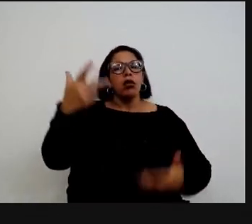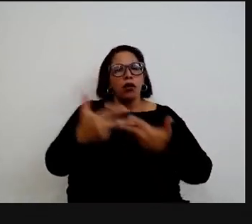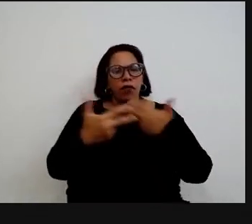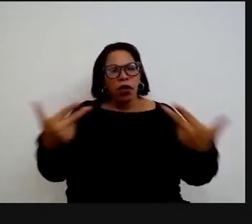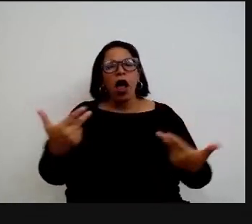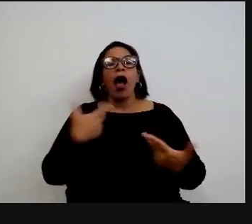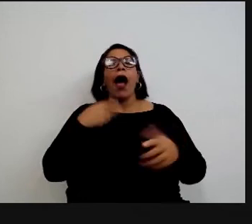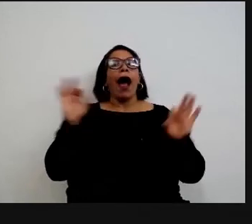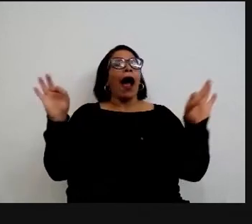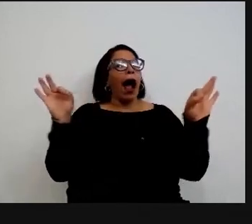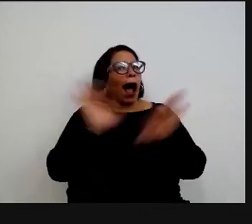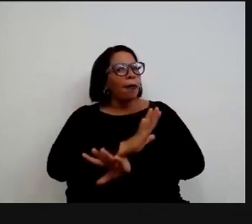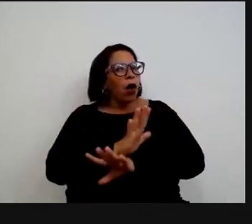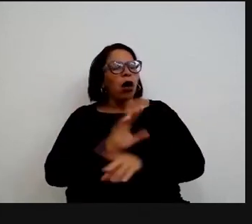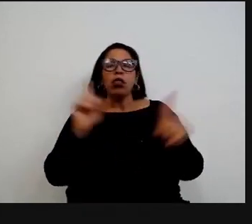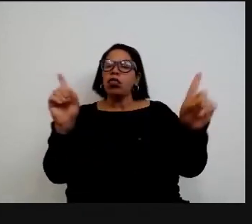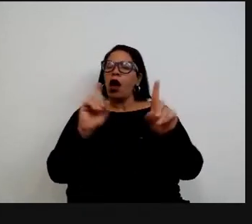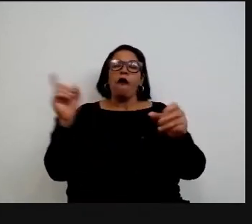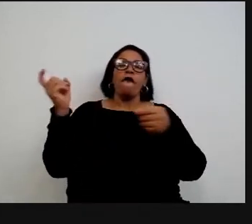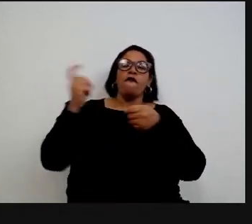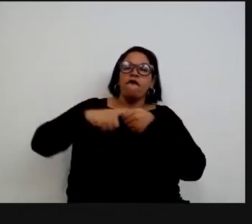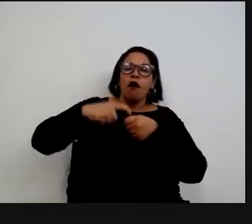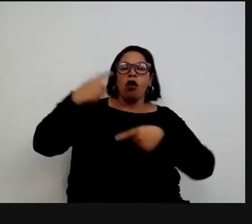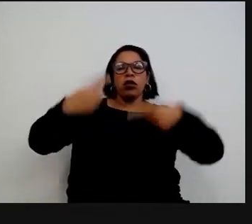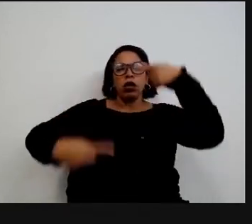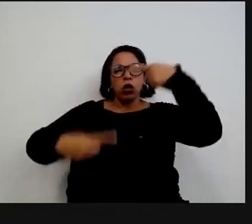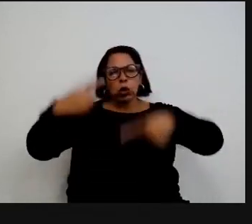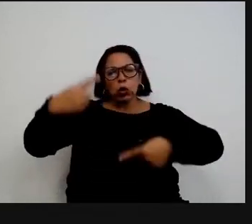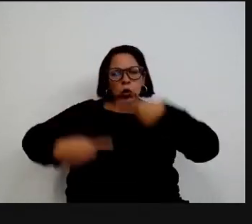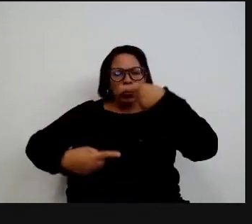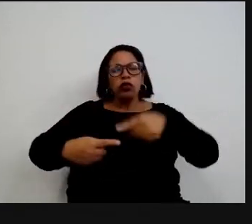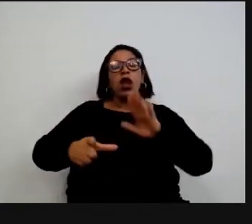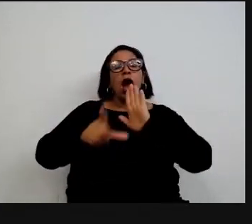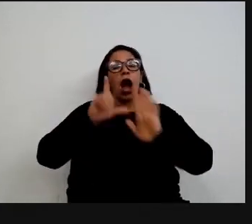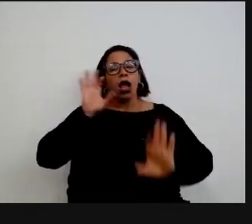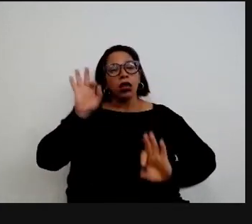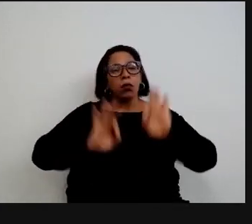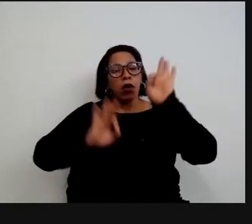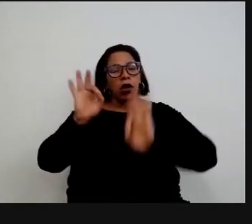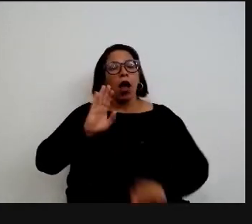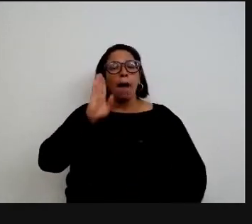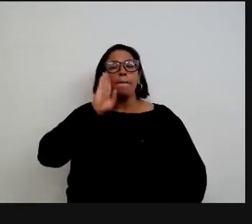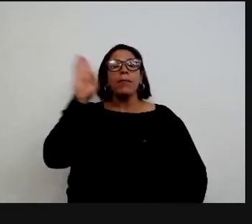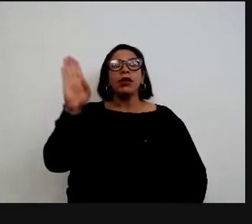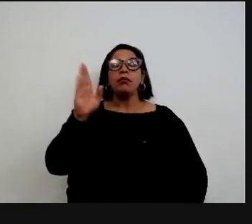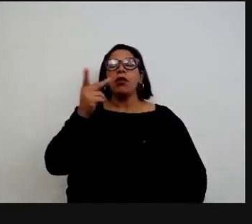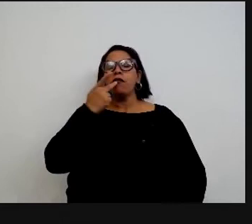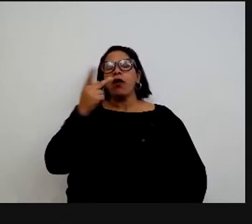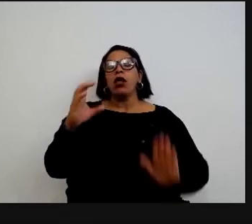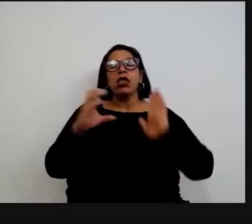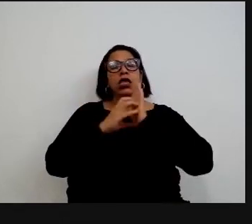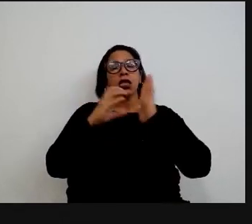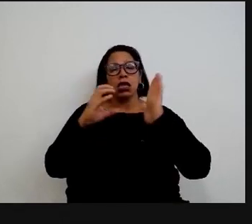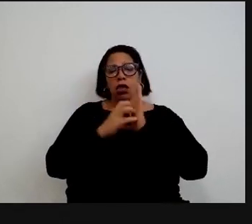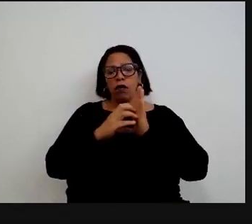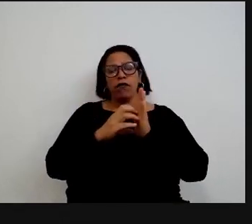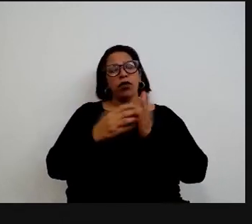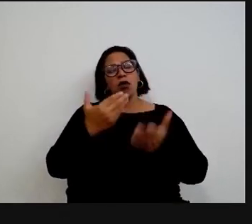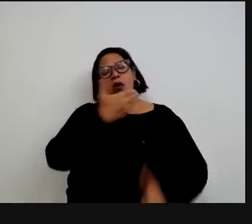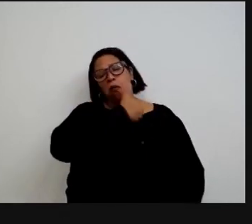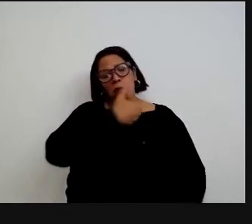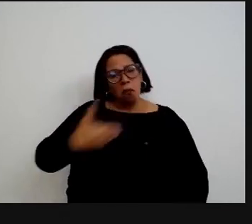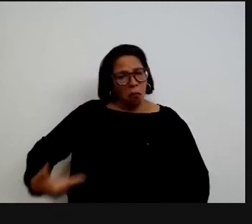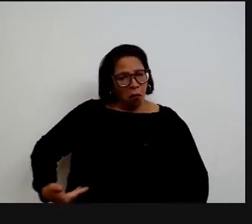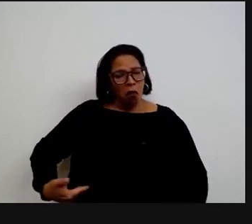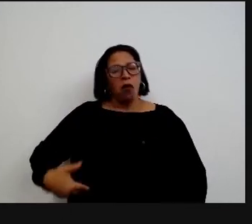fechada a discussão? Não, a gente pode voltar a discutir de novo, mas principalmente quando fala em serviço público, que a gente, mesmo no setor